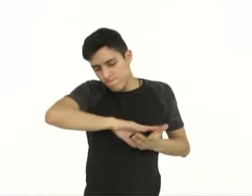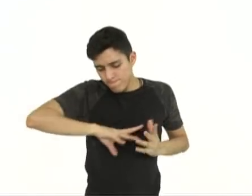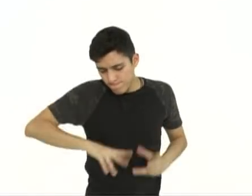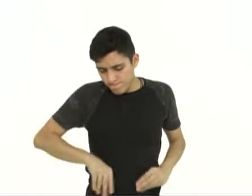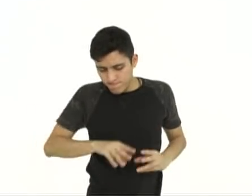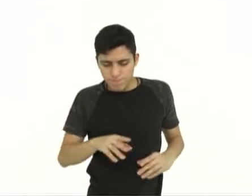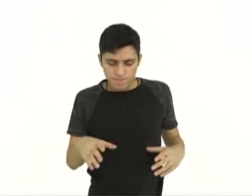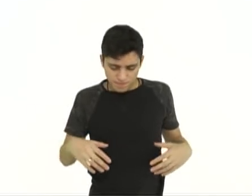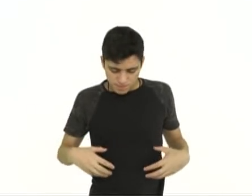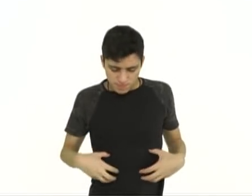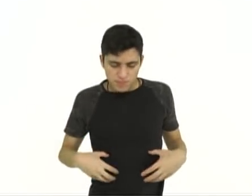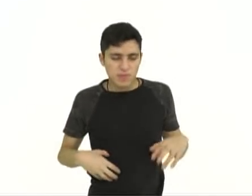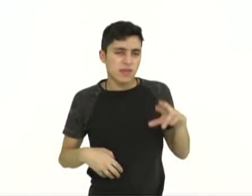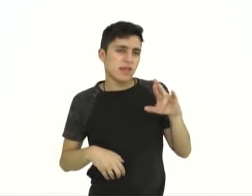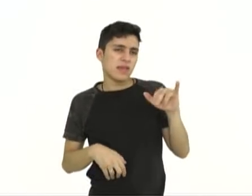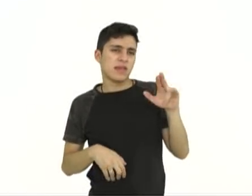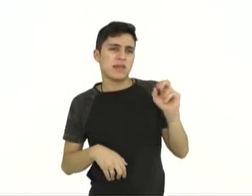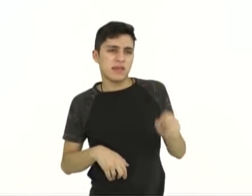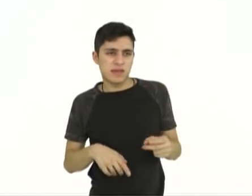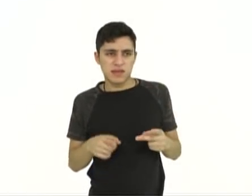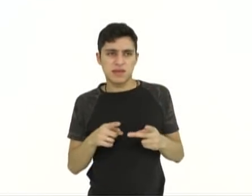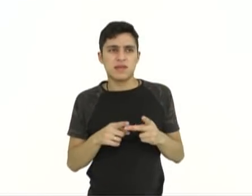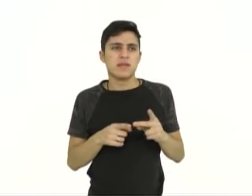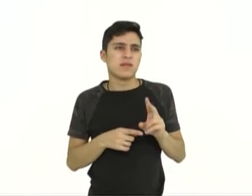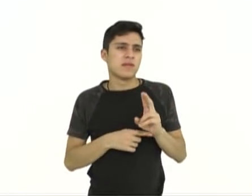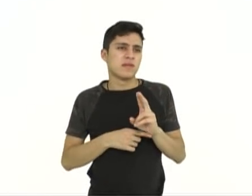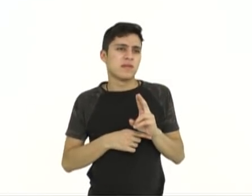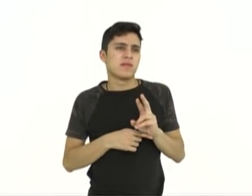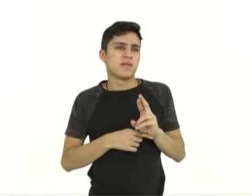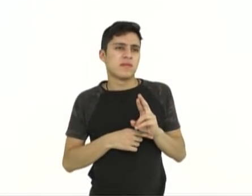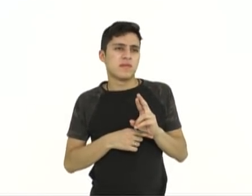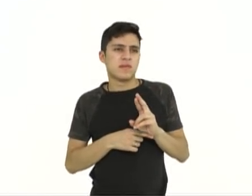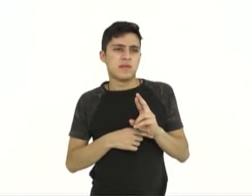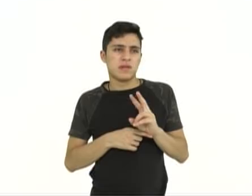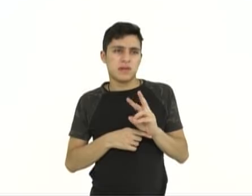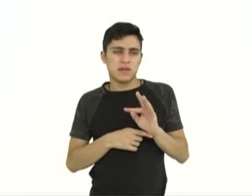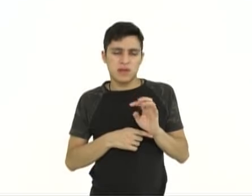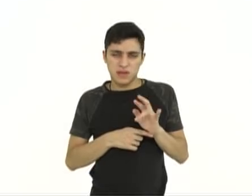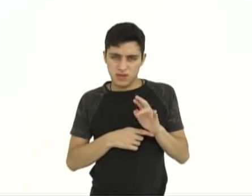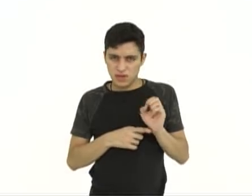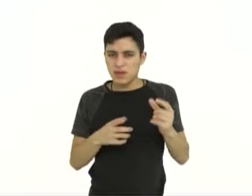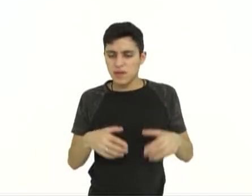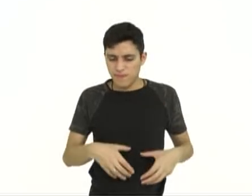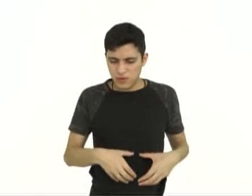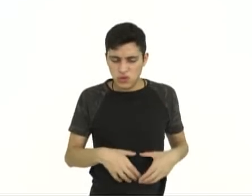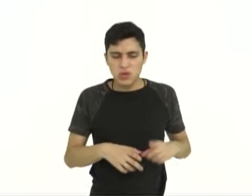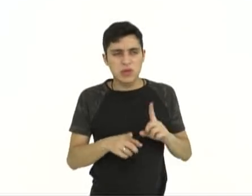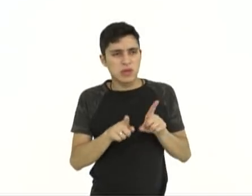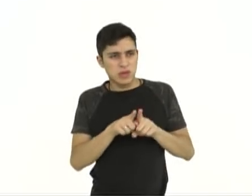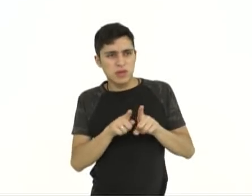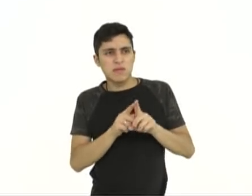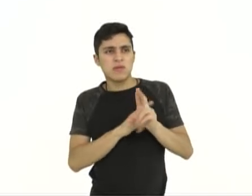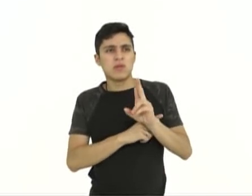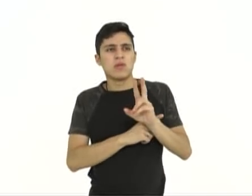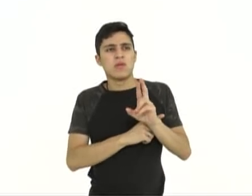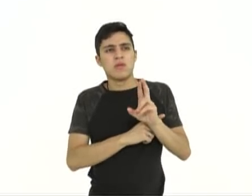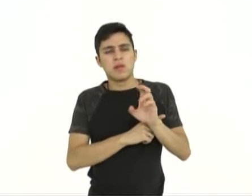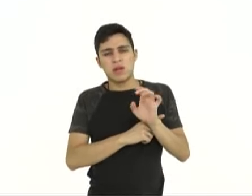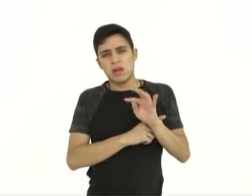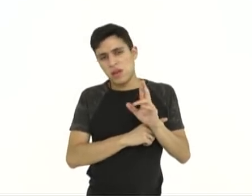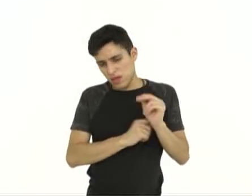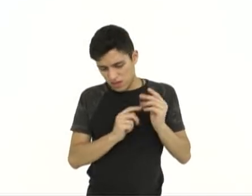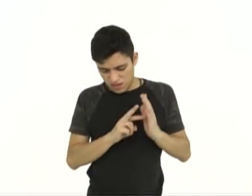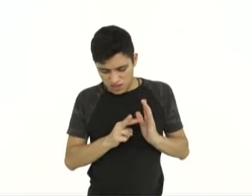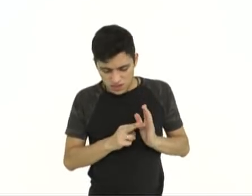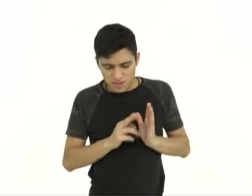pelos rins, que são 2, os ureteres, a bexiga urinária, que é uma, e, consequentemente, a uretra, que é a saída